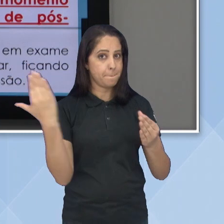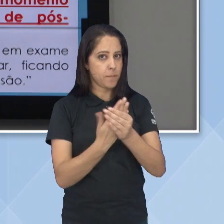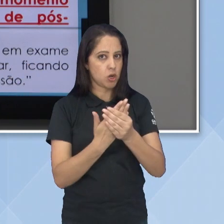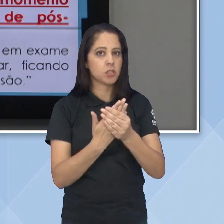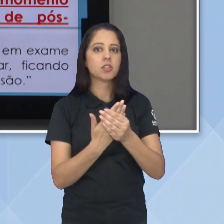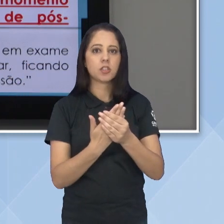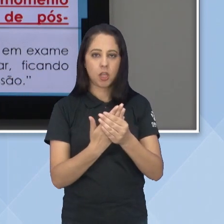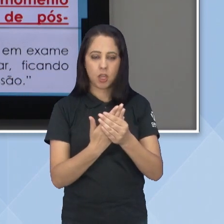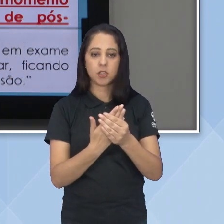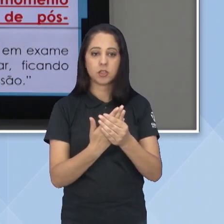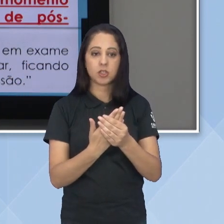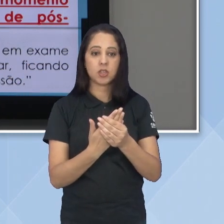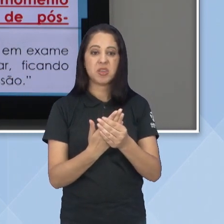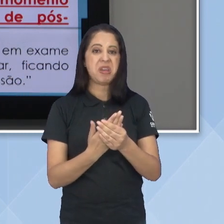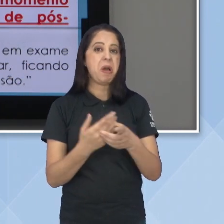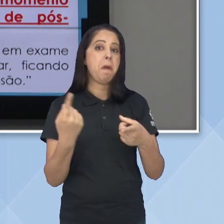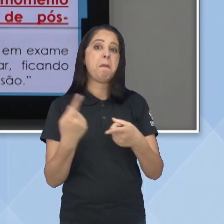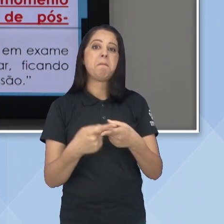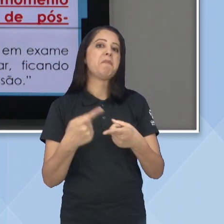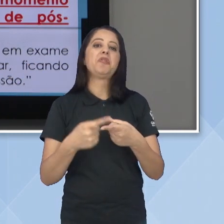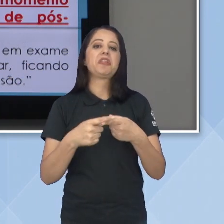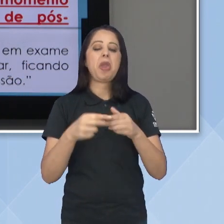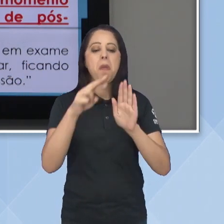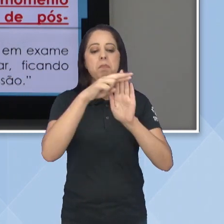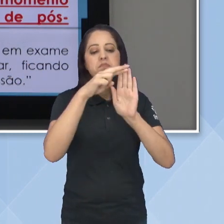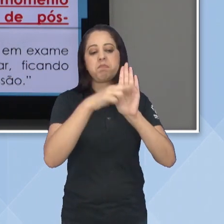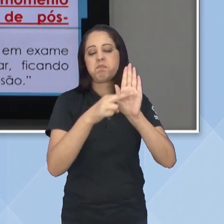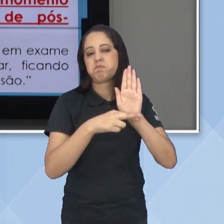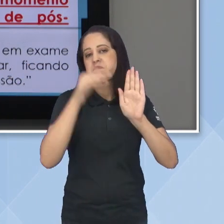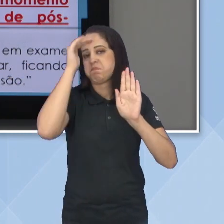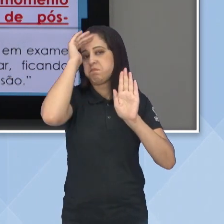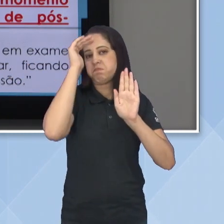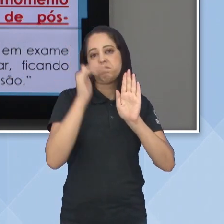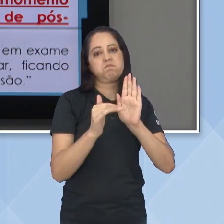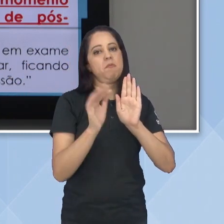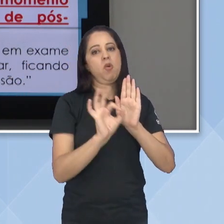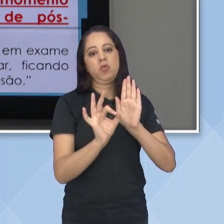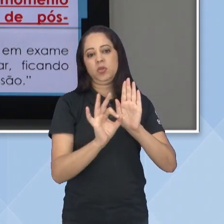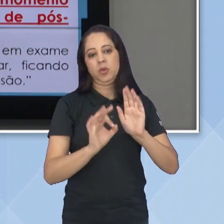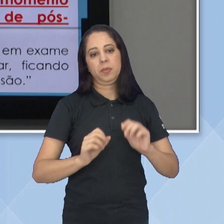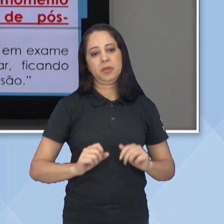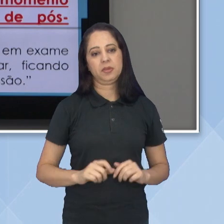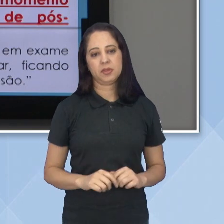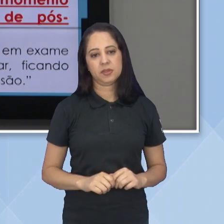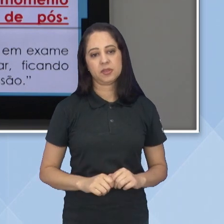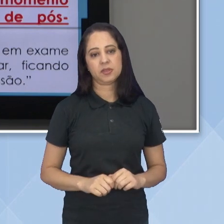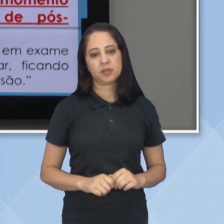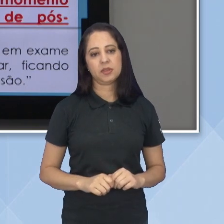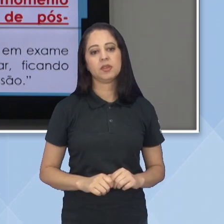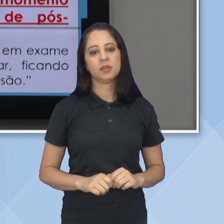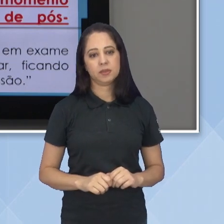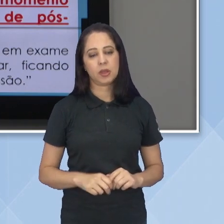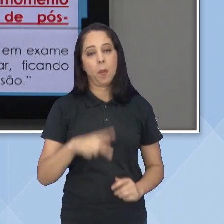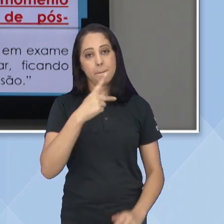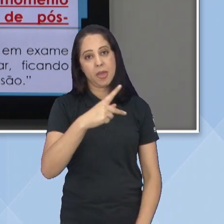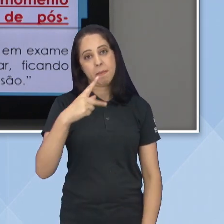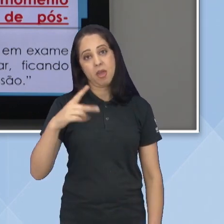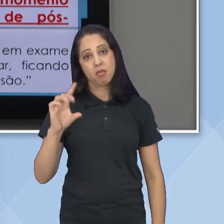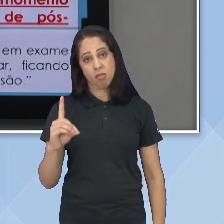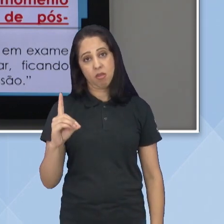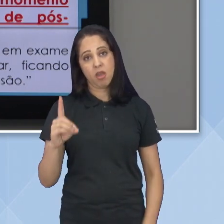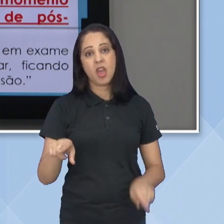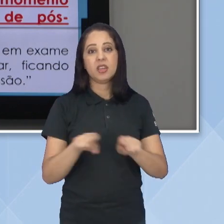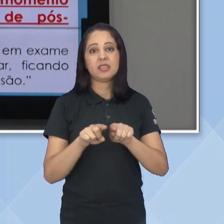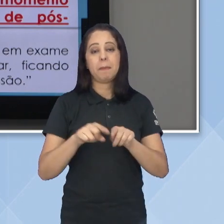inconstitucionalidade, exatamente por não cumprir o regramento que faz sobre o plano diretor, sobre a lei de